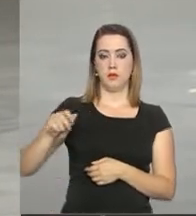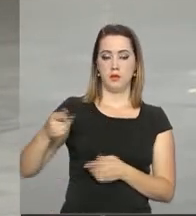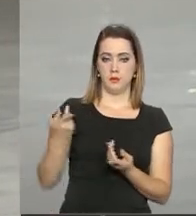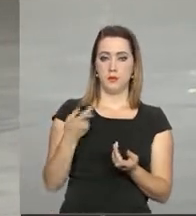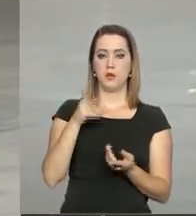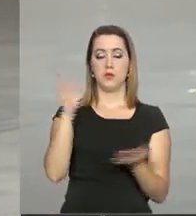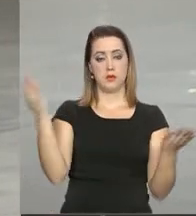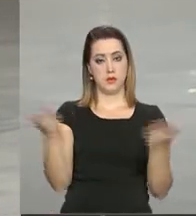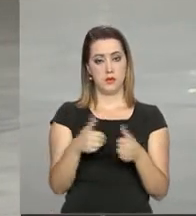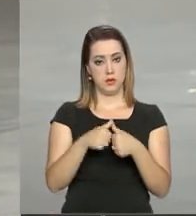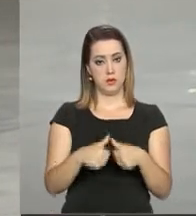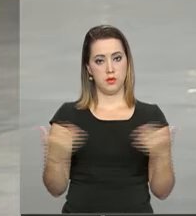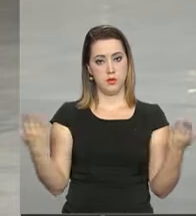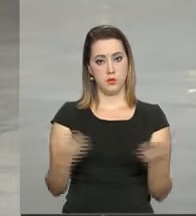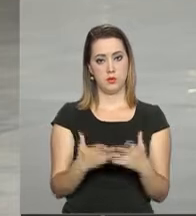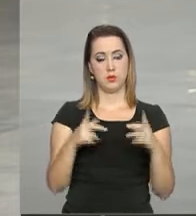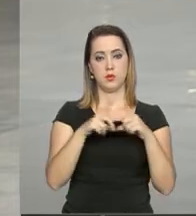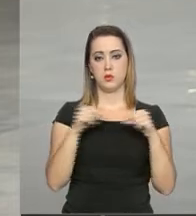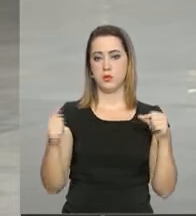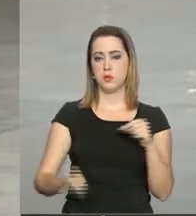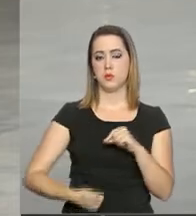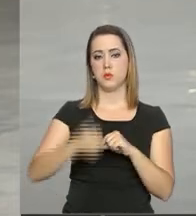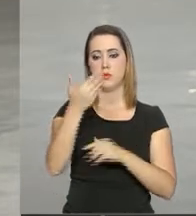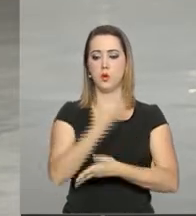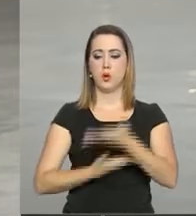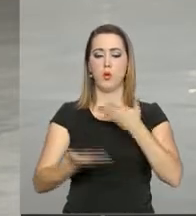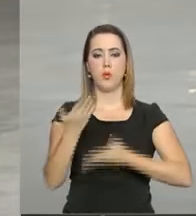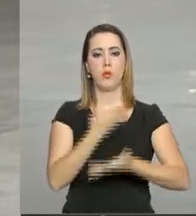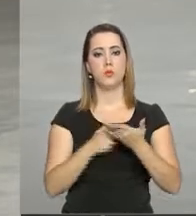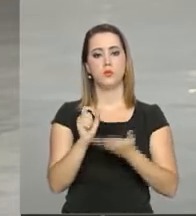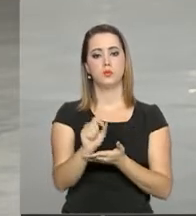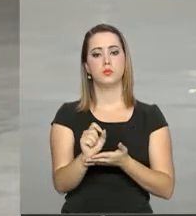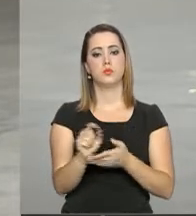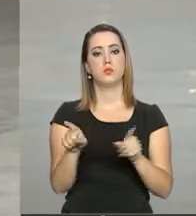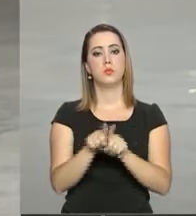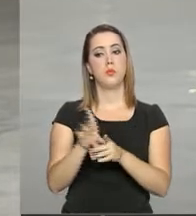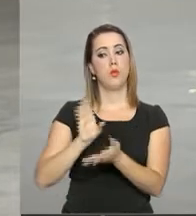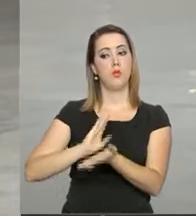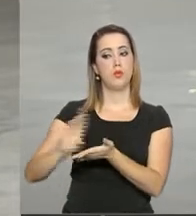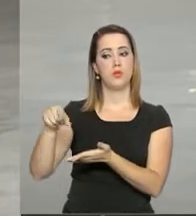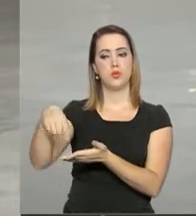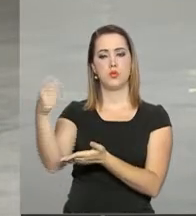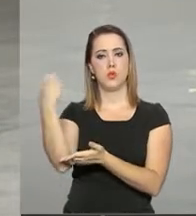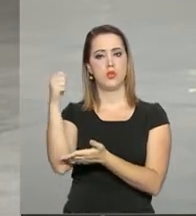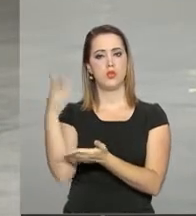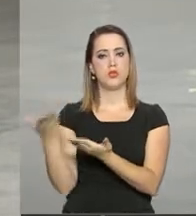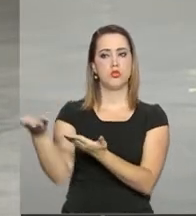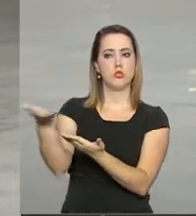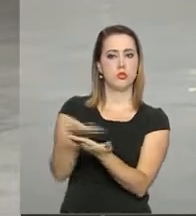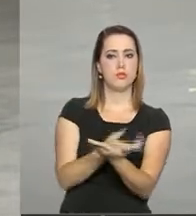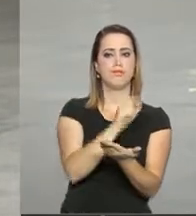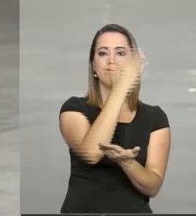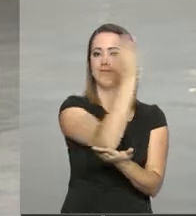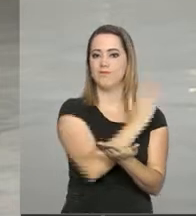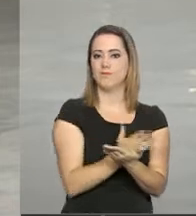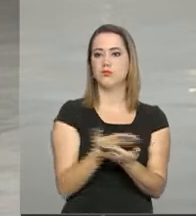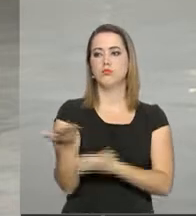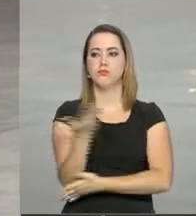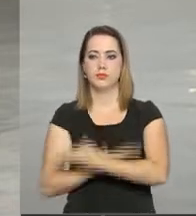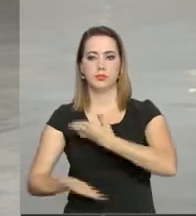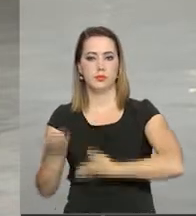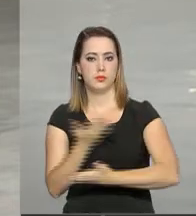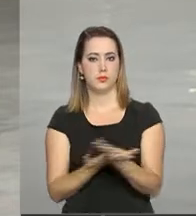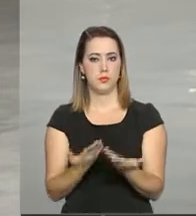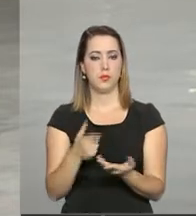Malcorra, está em Brasília para tentar aumentar o fluxo de comércios e de comércio e de investimentos entre os dois países. No ano passado, por exemplo,